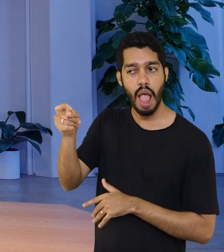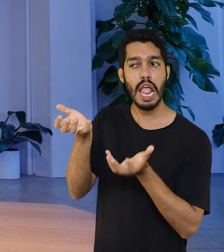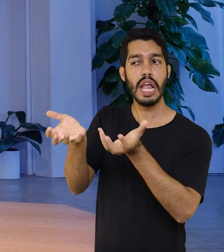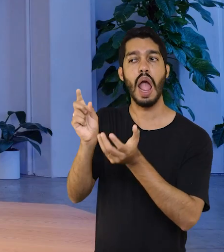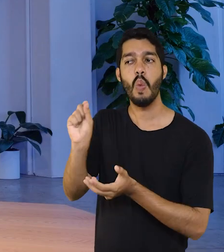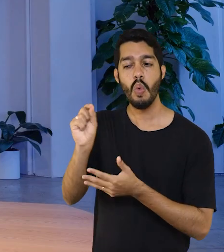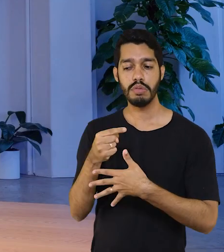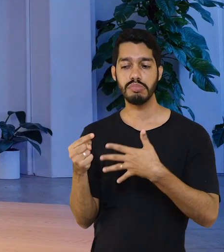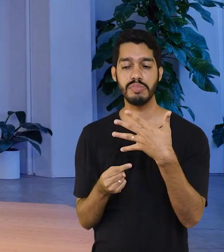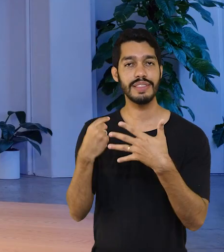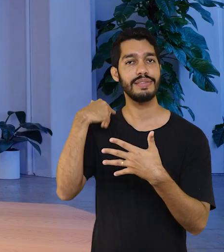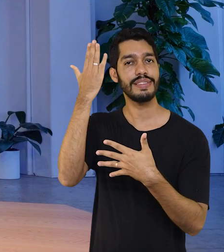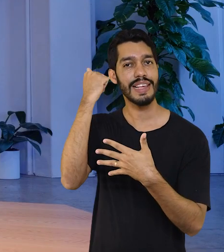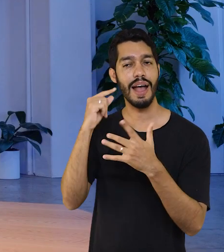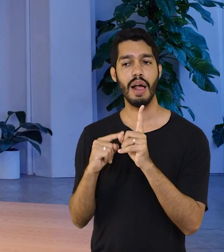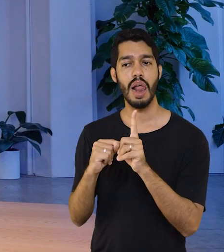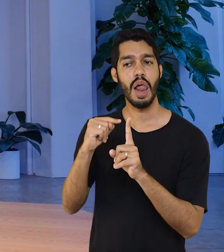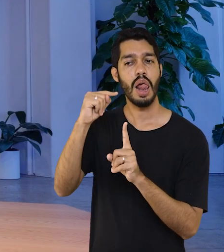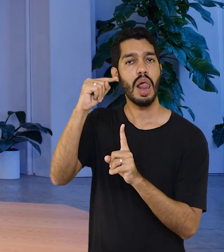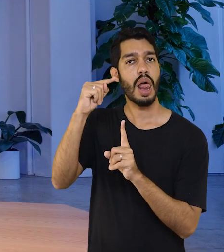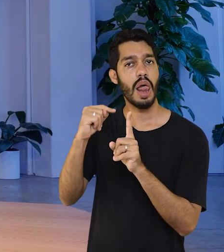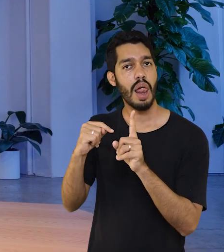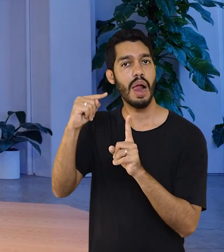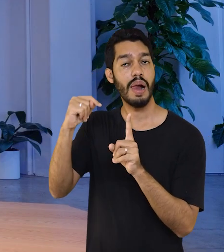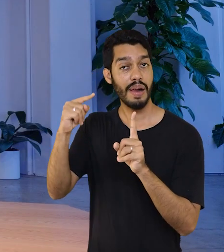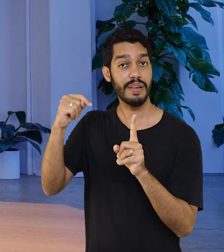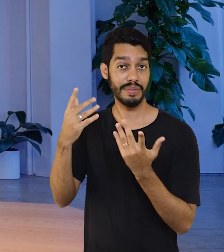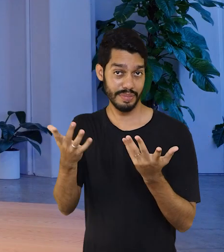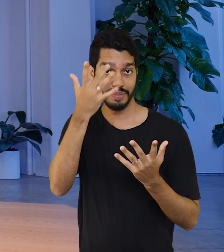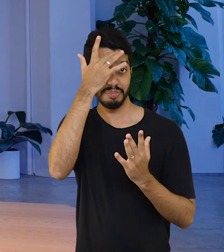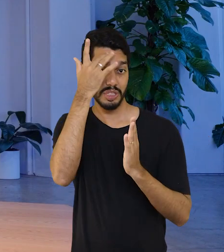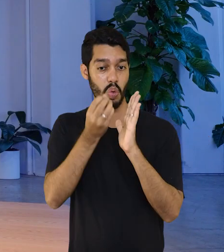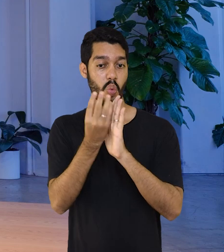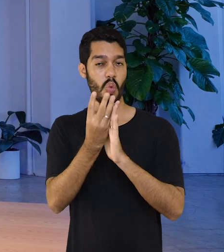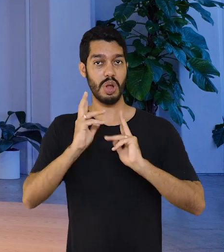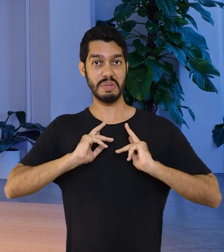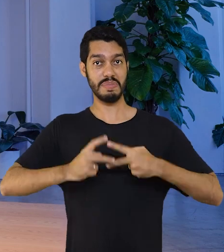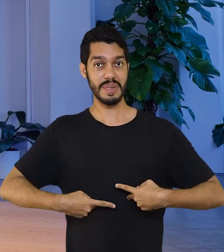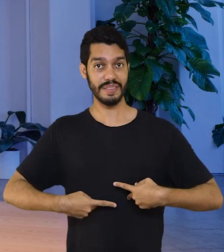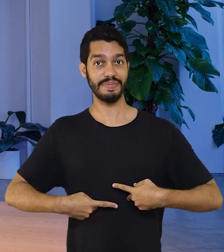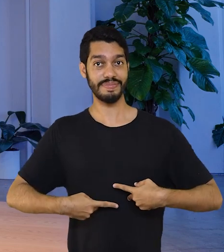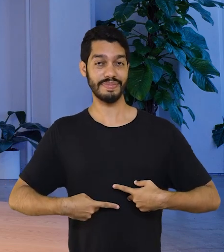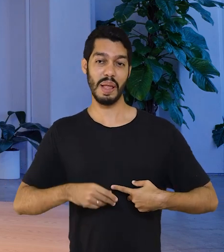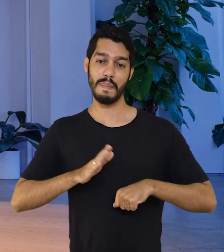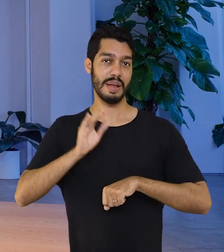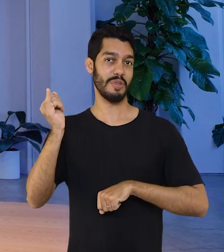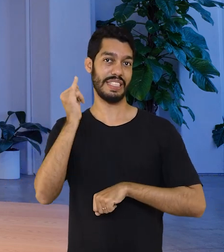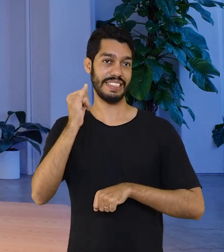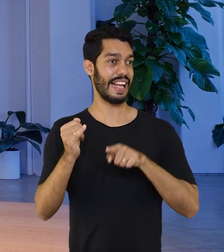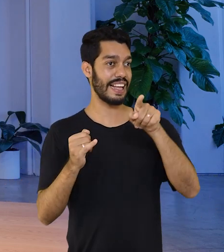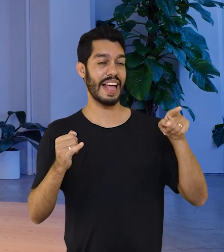fazendo? E quando a gente faz essa análise para todas as categorias, a gente vê que cada vez mais o conteúdo feito pelas